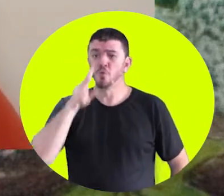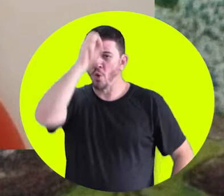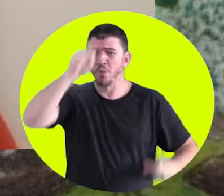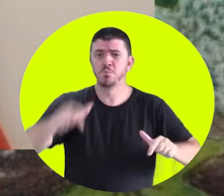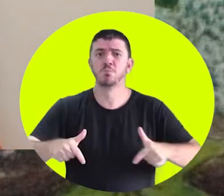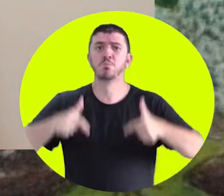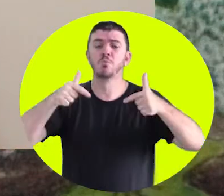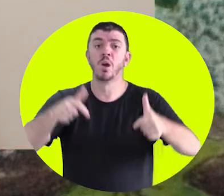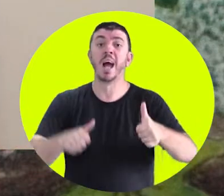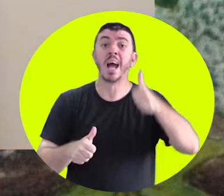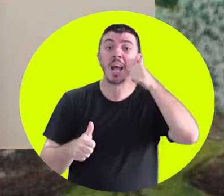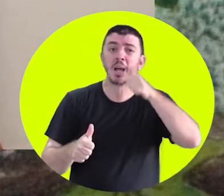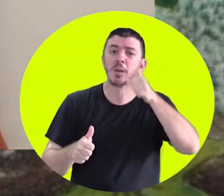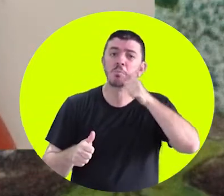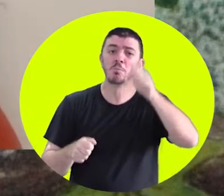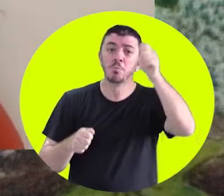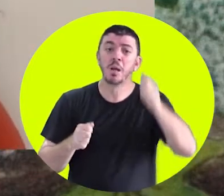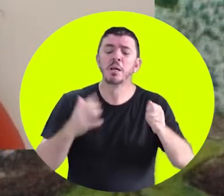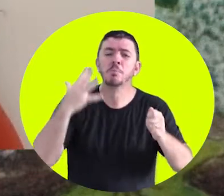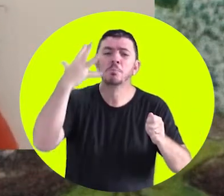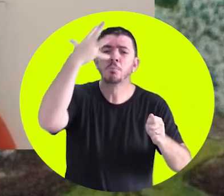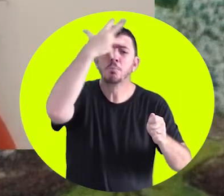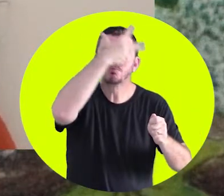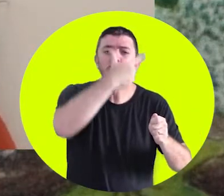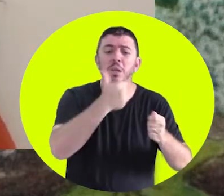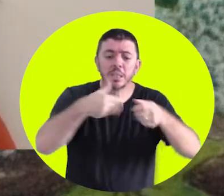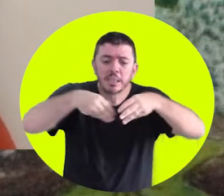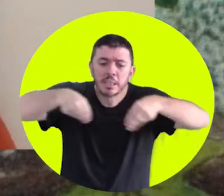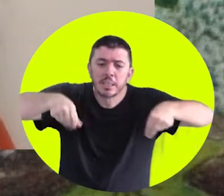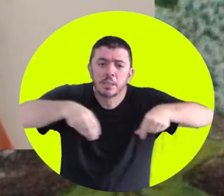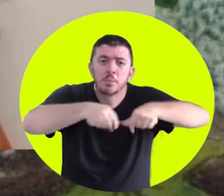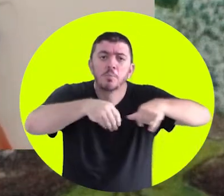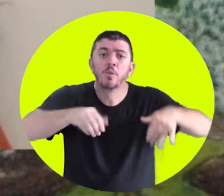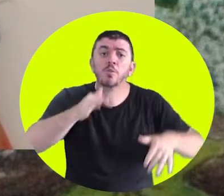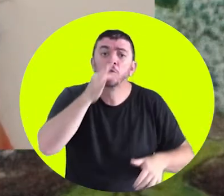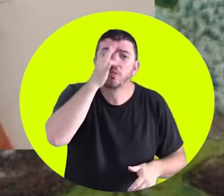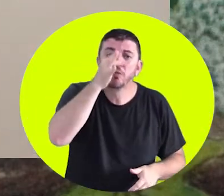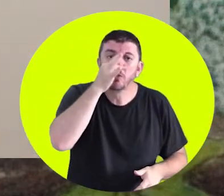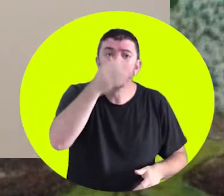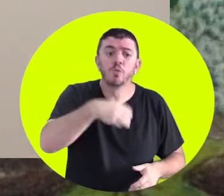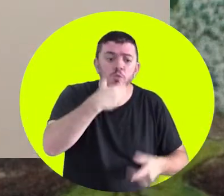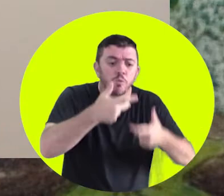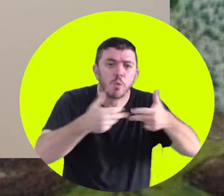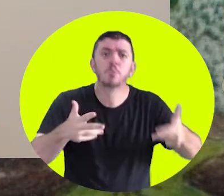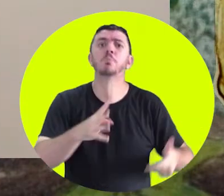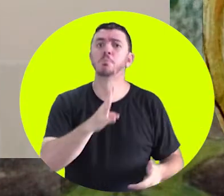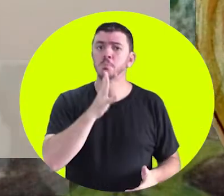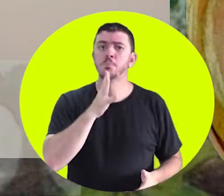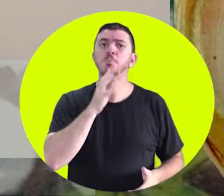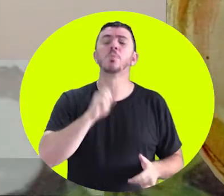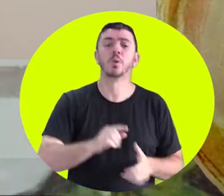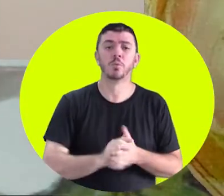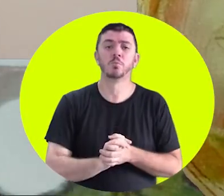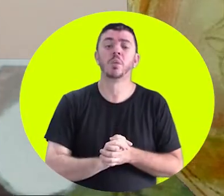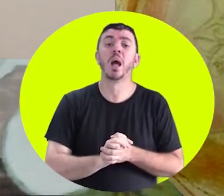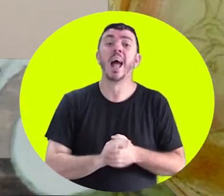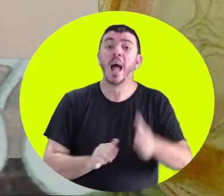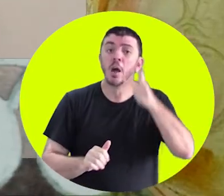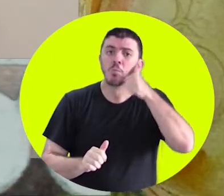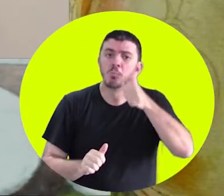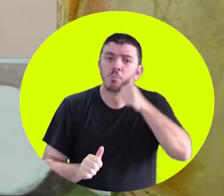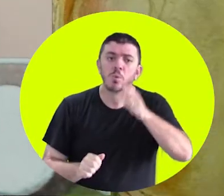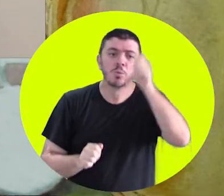moça bonita e tinha as mãos boas para lidar com a terra. Entendia de flores e frutas. Um dia, a índia descobriu que